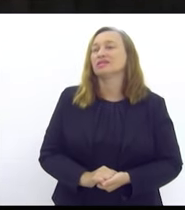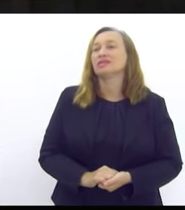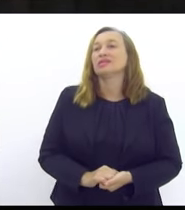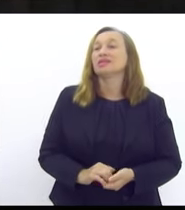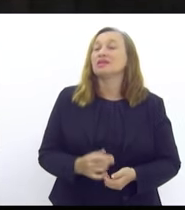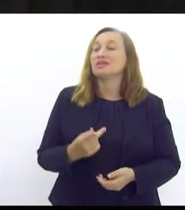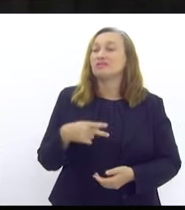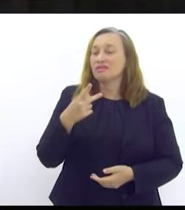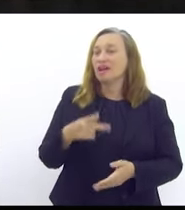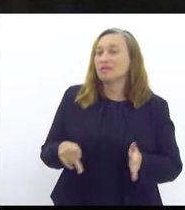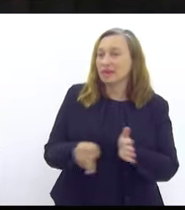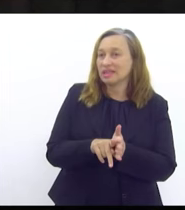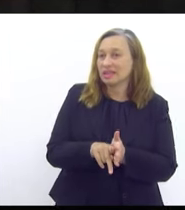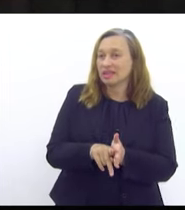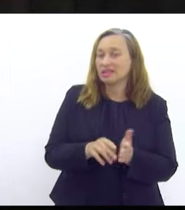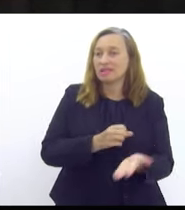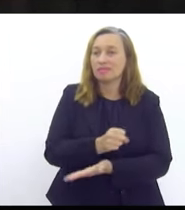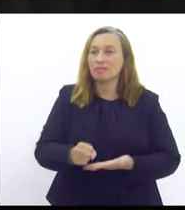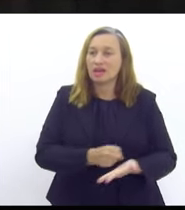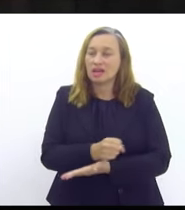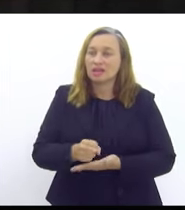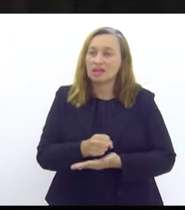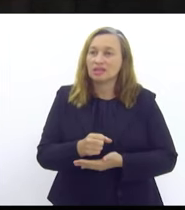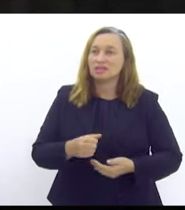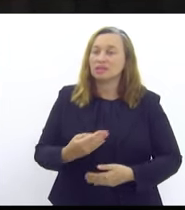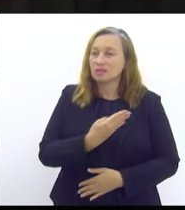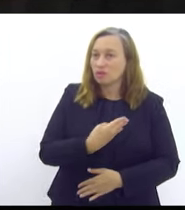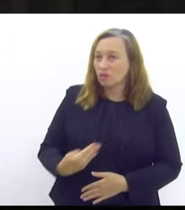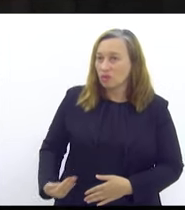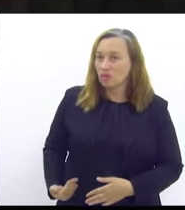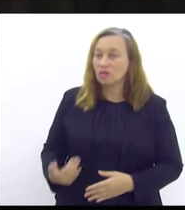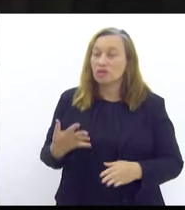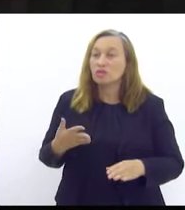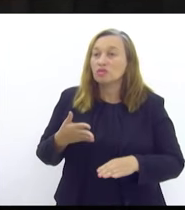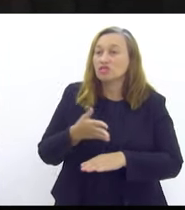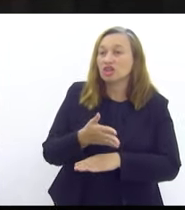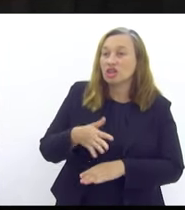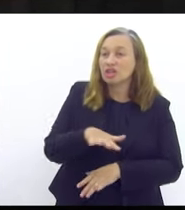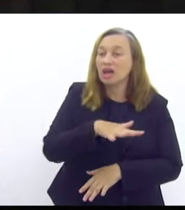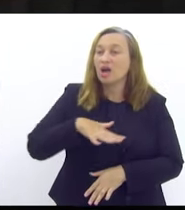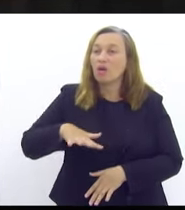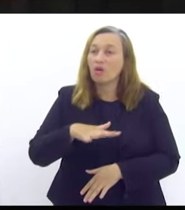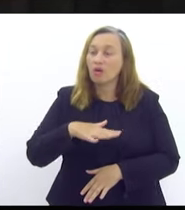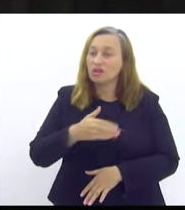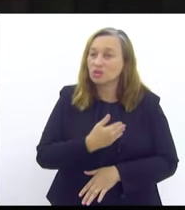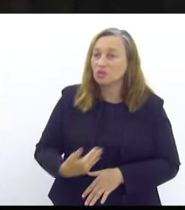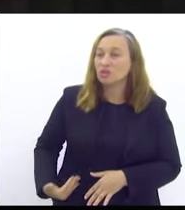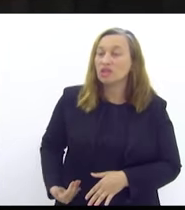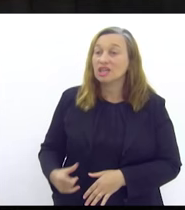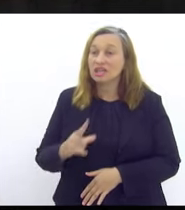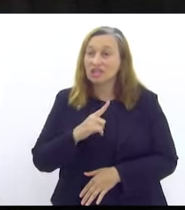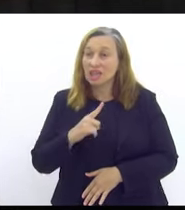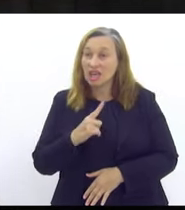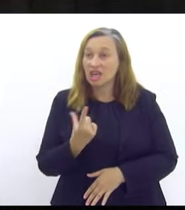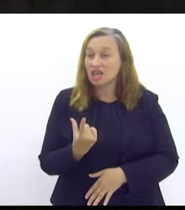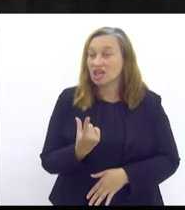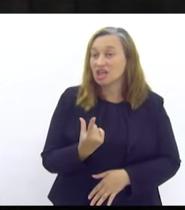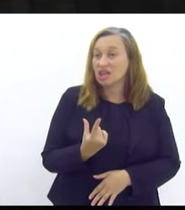base, que votam com o governo, quando chega na hora do governo ter receita,